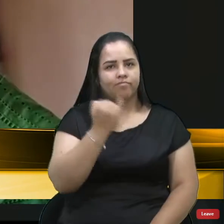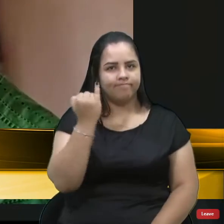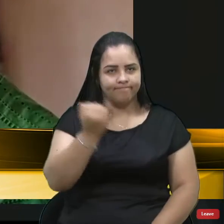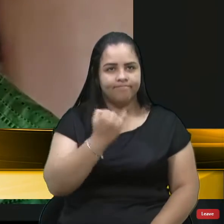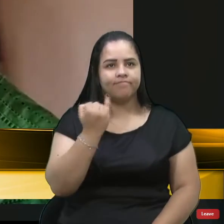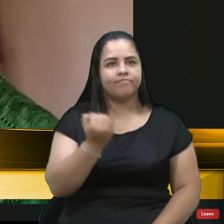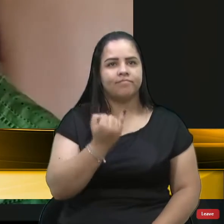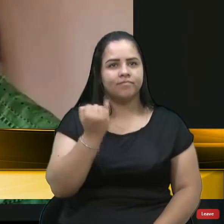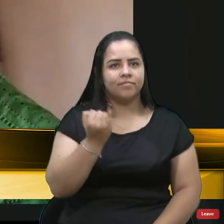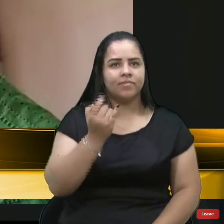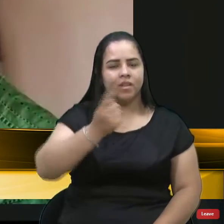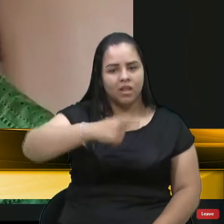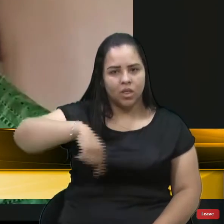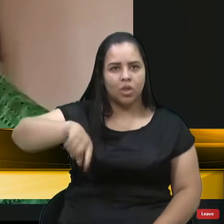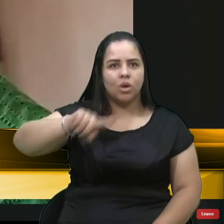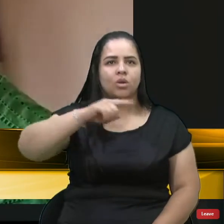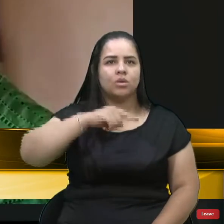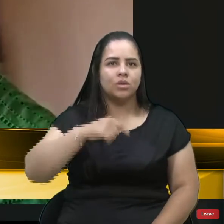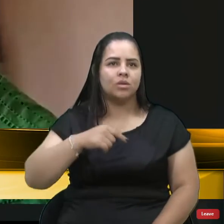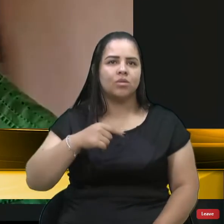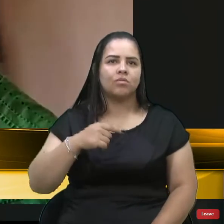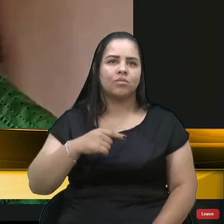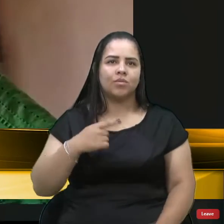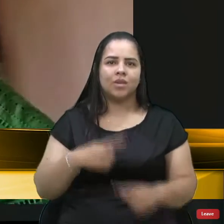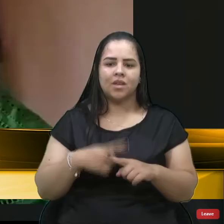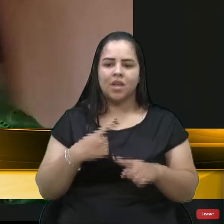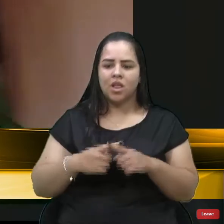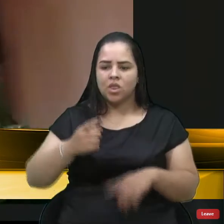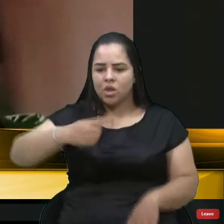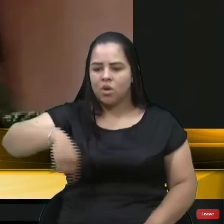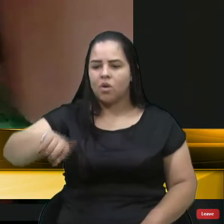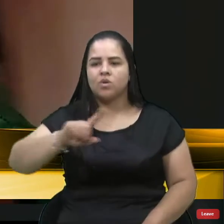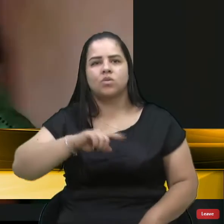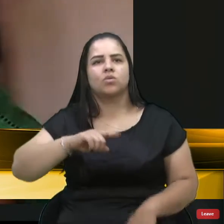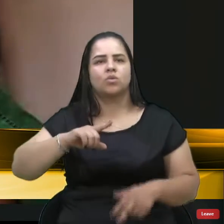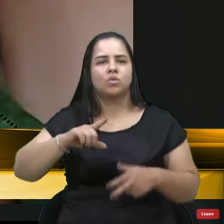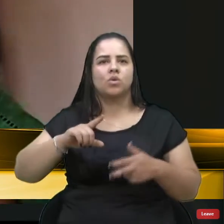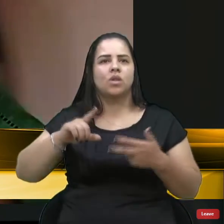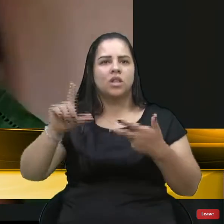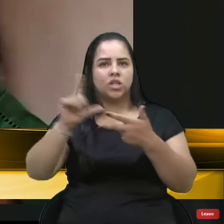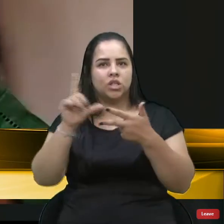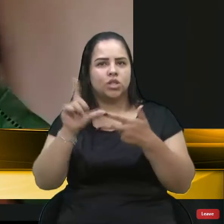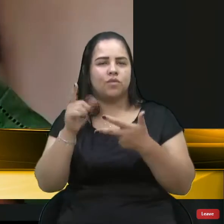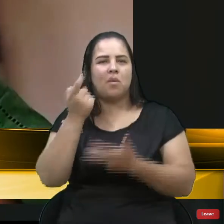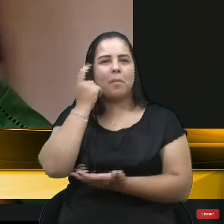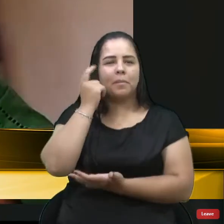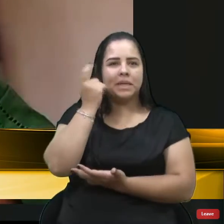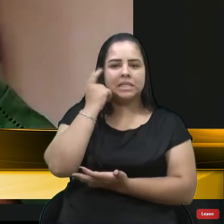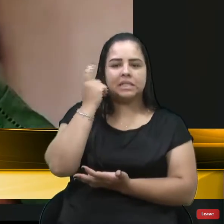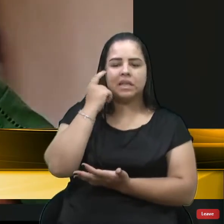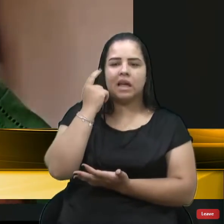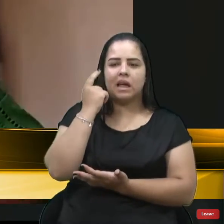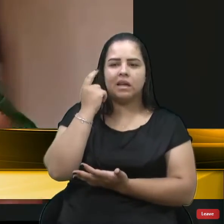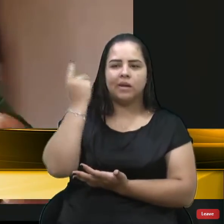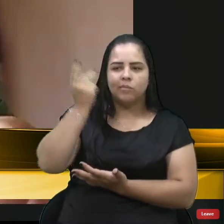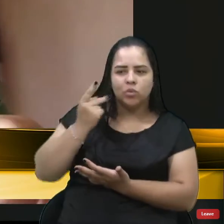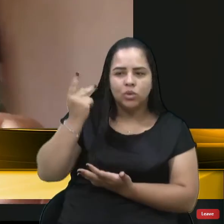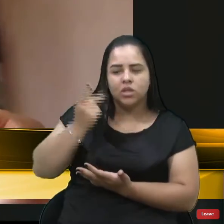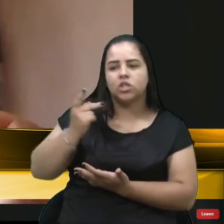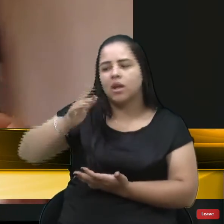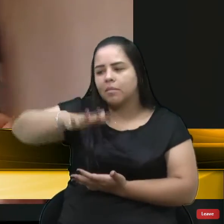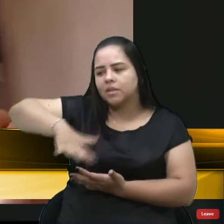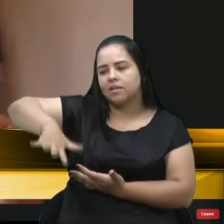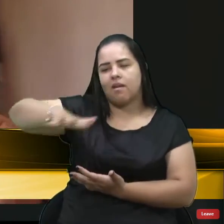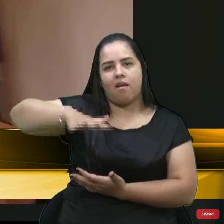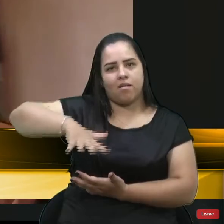importância para nós, que estamos aqui enquanto legislativo, pensarmos em políticas públicas para este segmento, né?